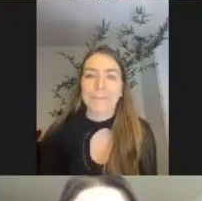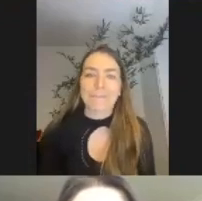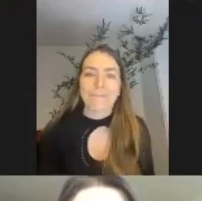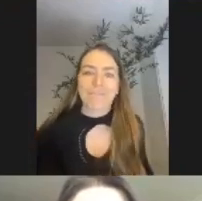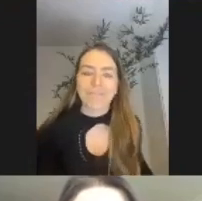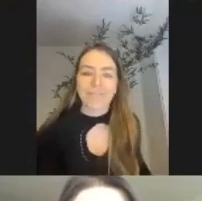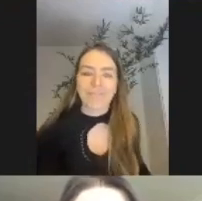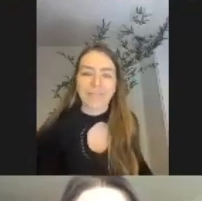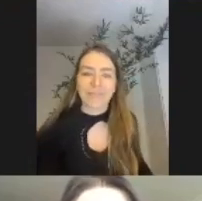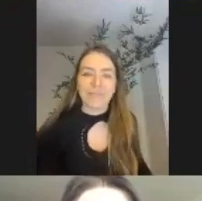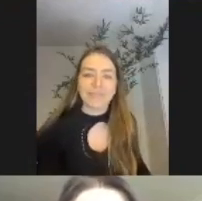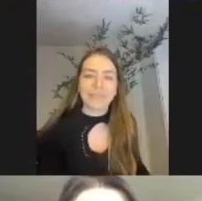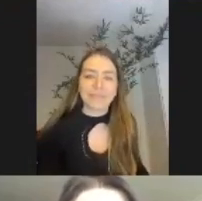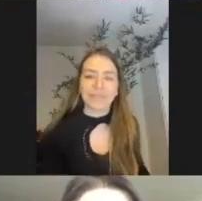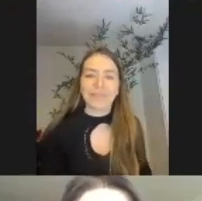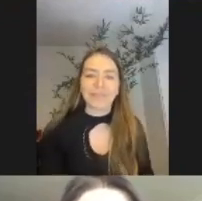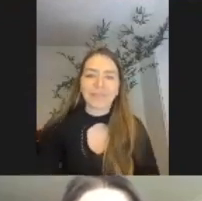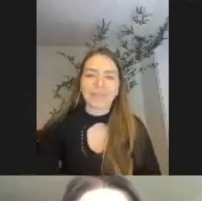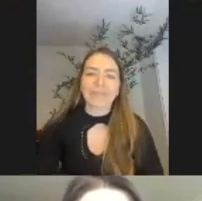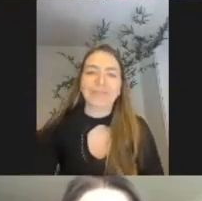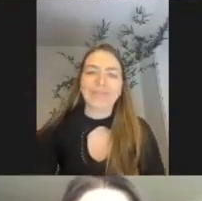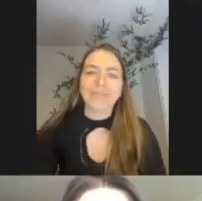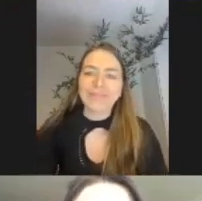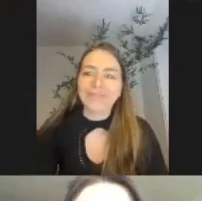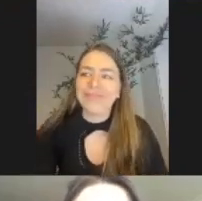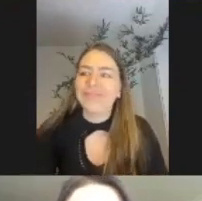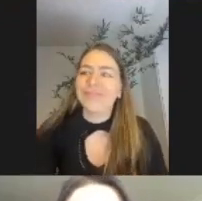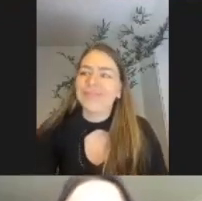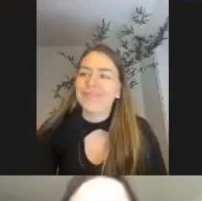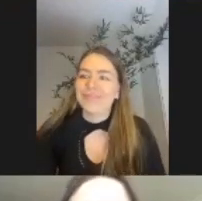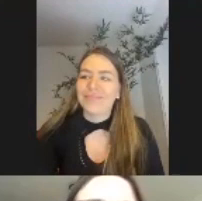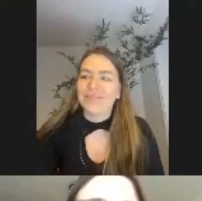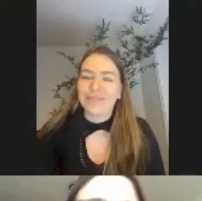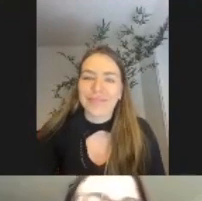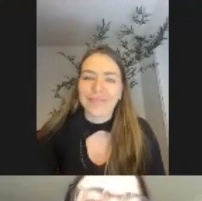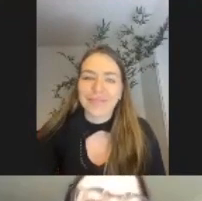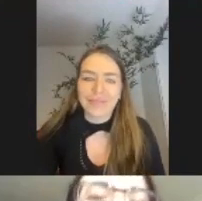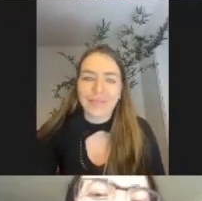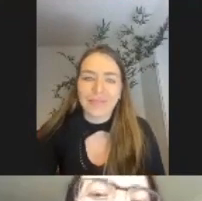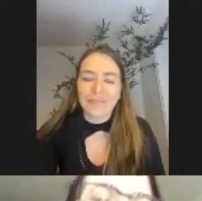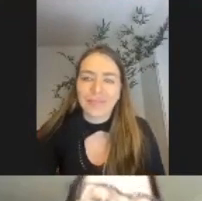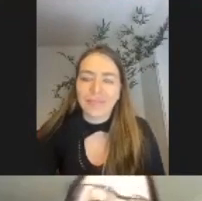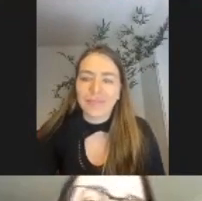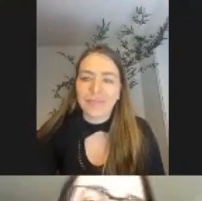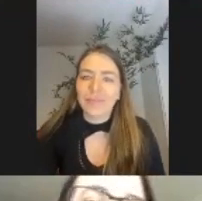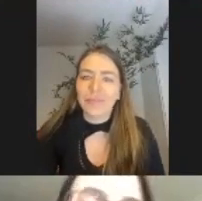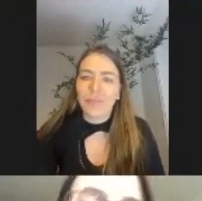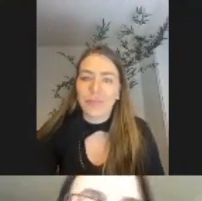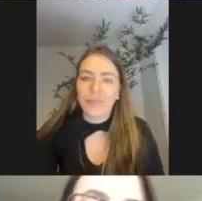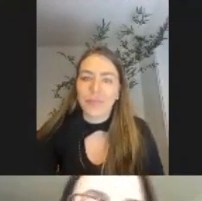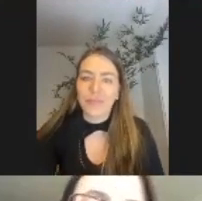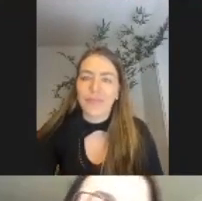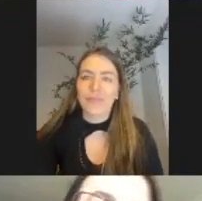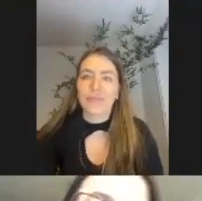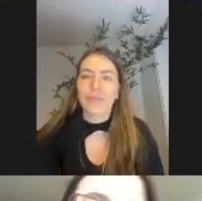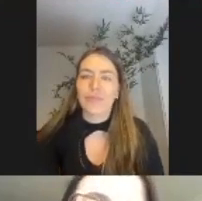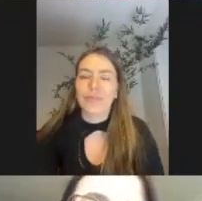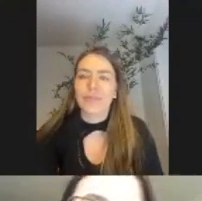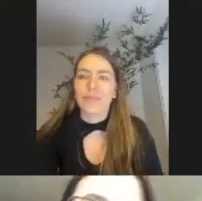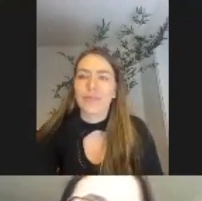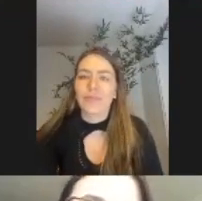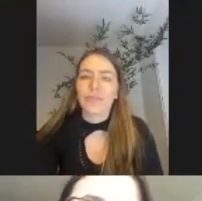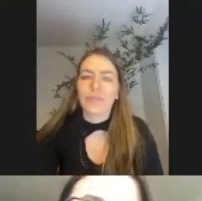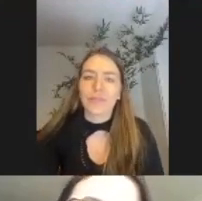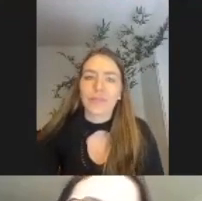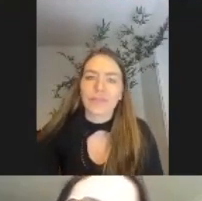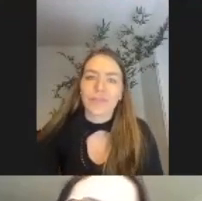sucesso, bombou nas repostagens, né, Aline? Foi muito bom. Reflexões sobre esse tema, gente. Então,